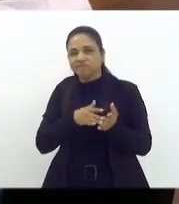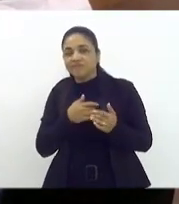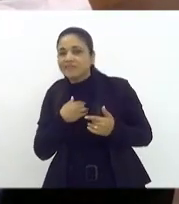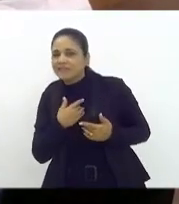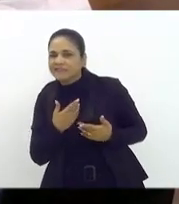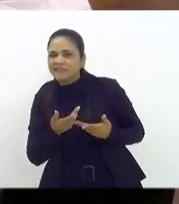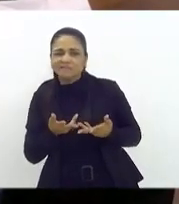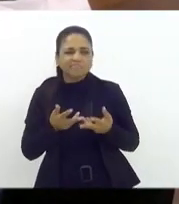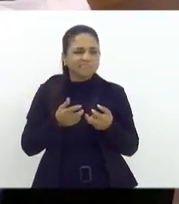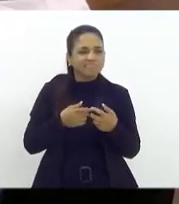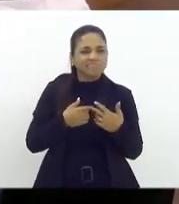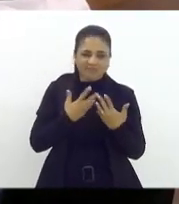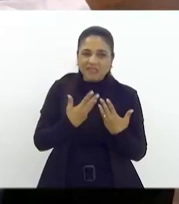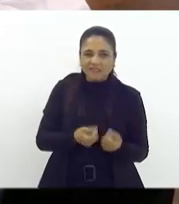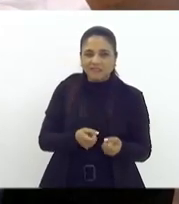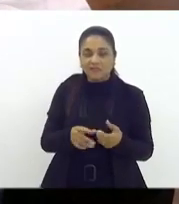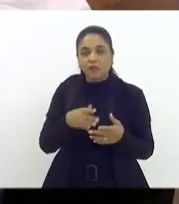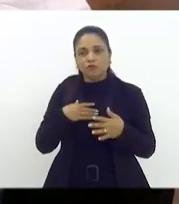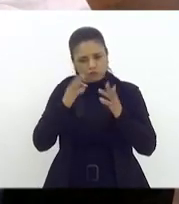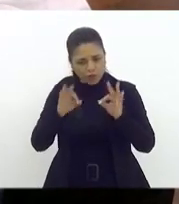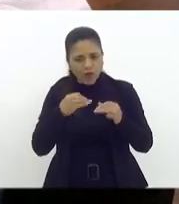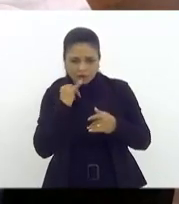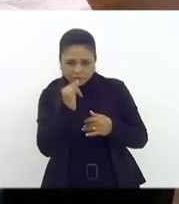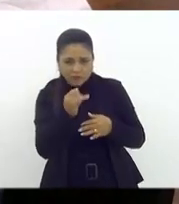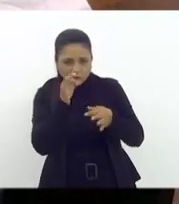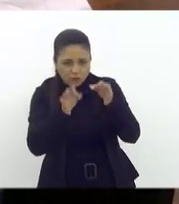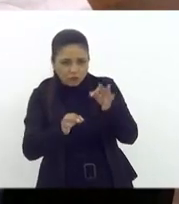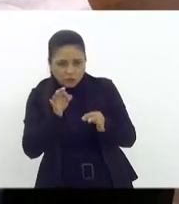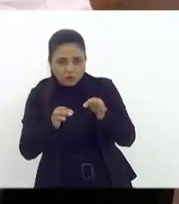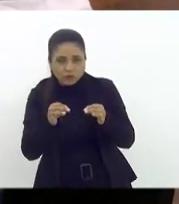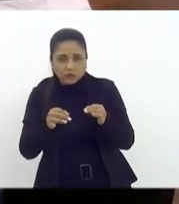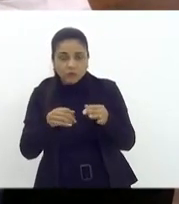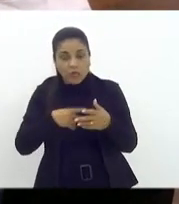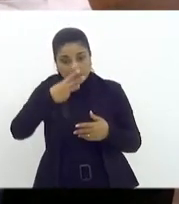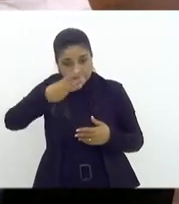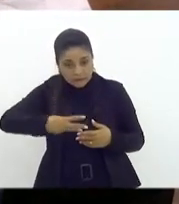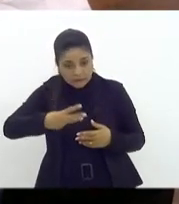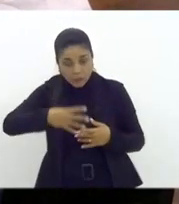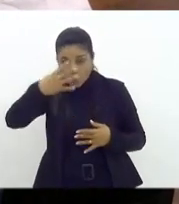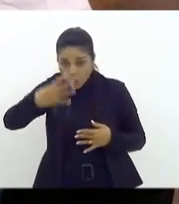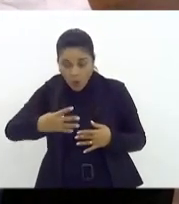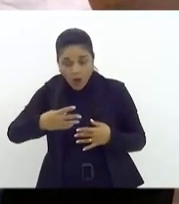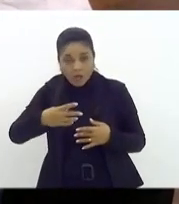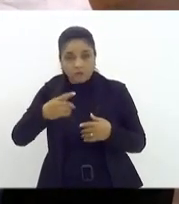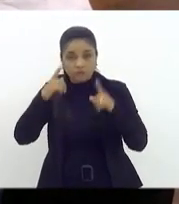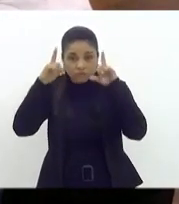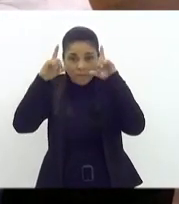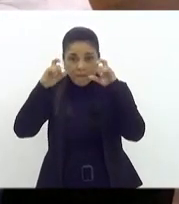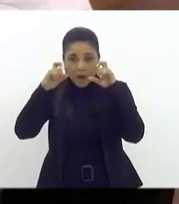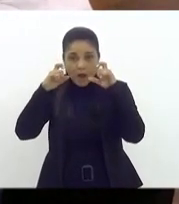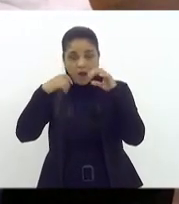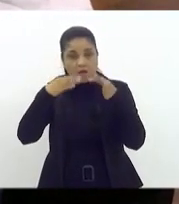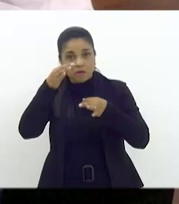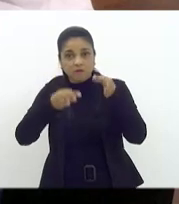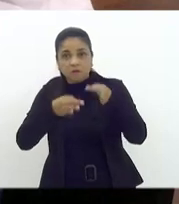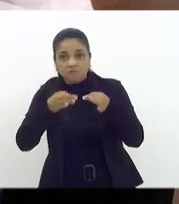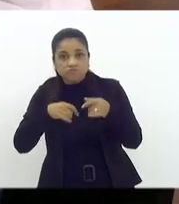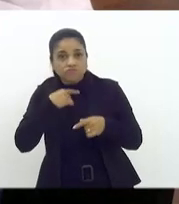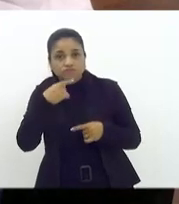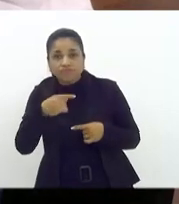por exemplo em Juiz Já falei com juízo sobre isso que que adianta fazer um terceiro quarto reconhecimento em juízo